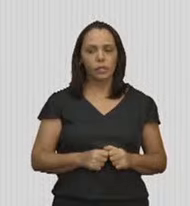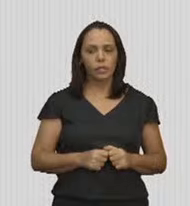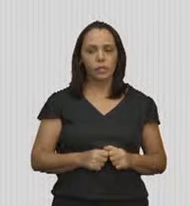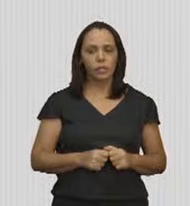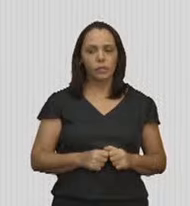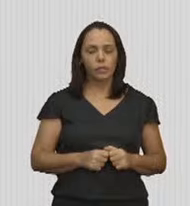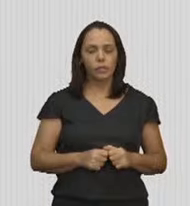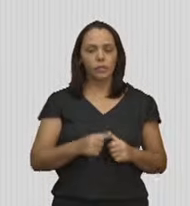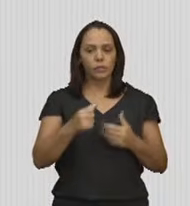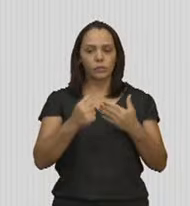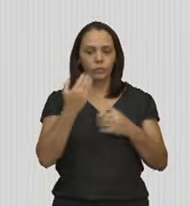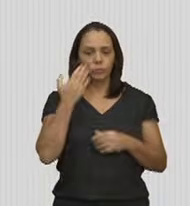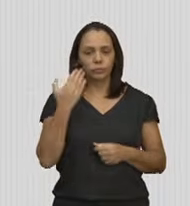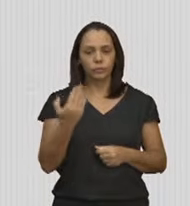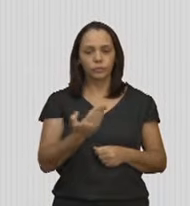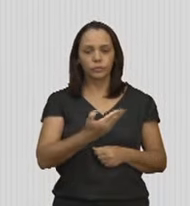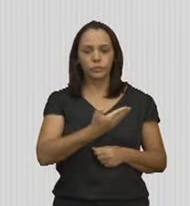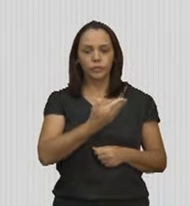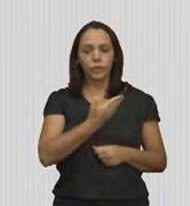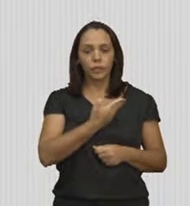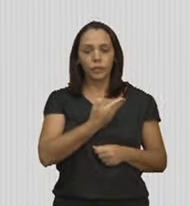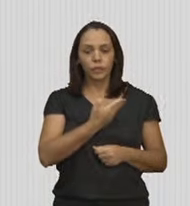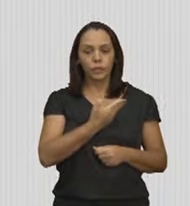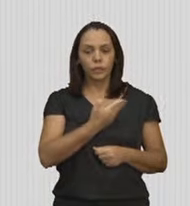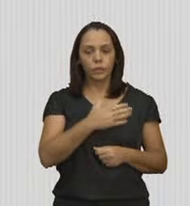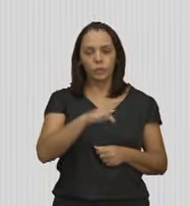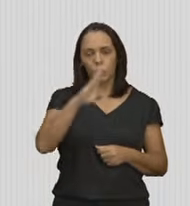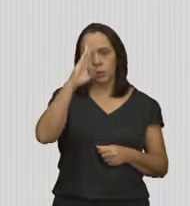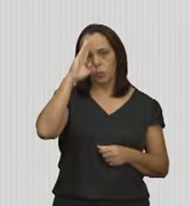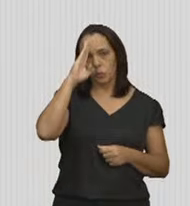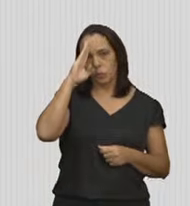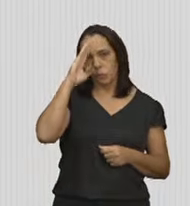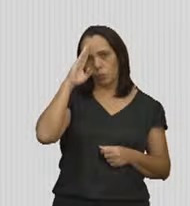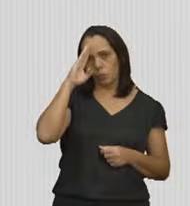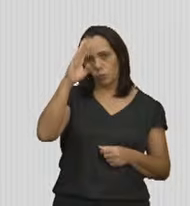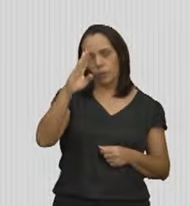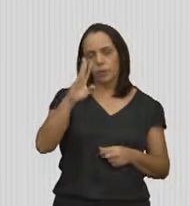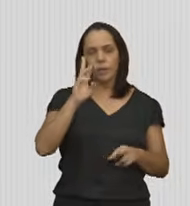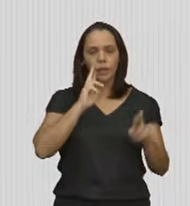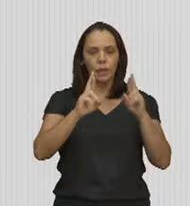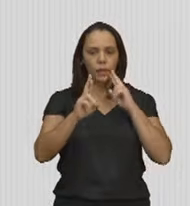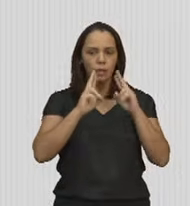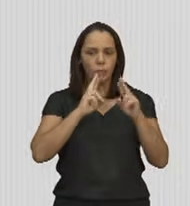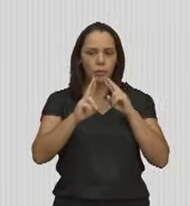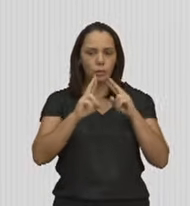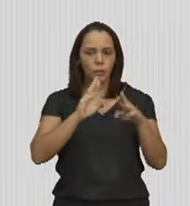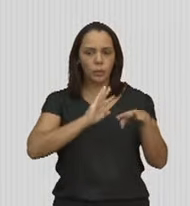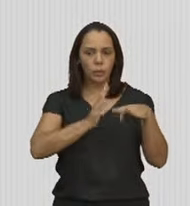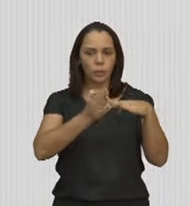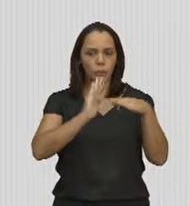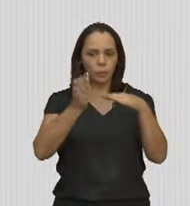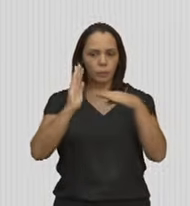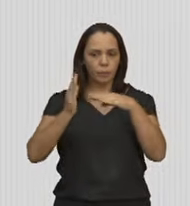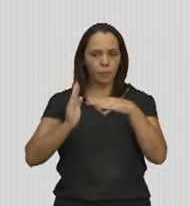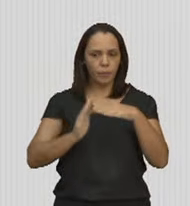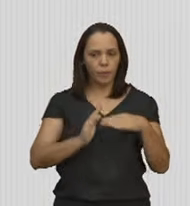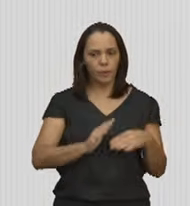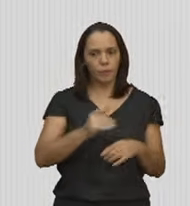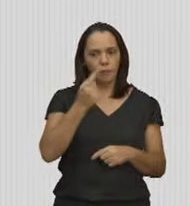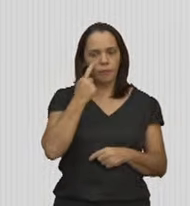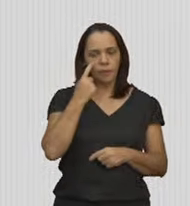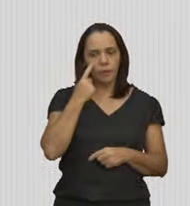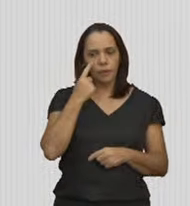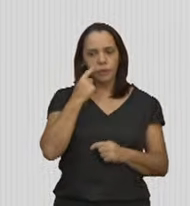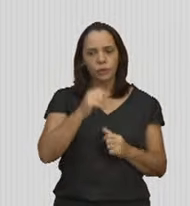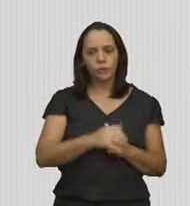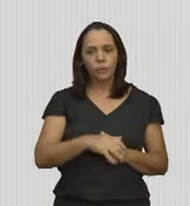dos bairros que vieram as nossas principais reclamações essa semana. Vocês podem ver aí que o Pagador de Andrade teve